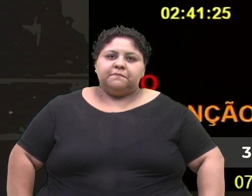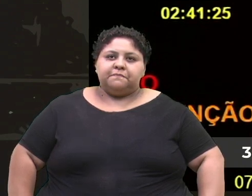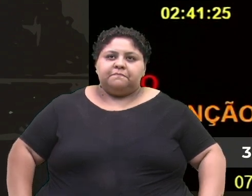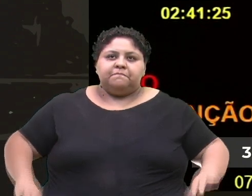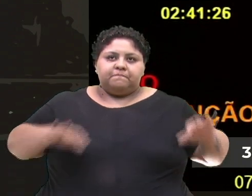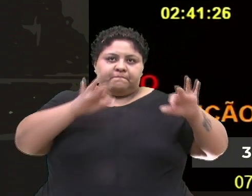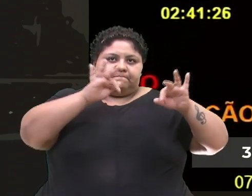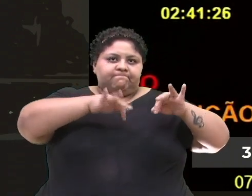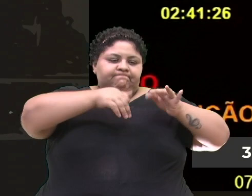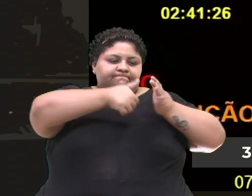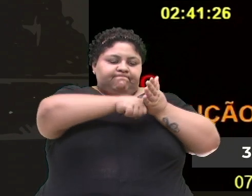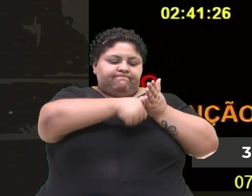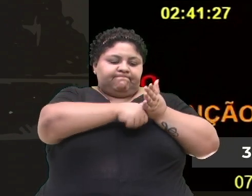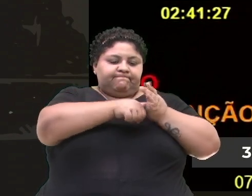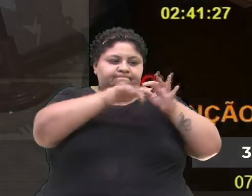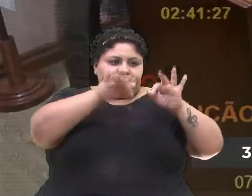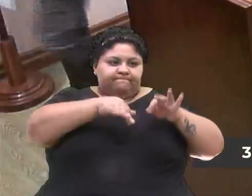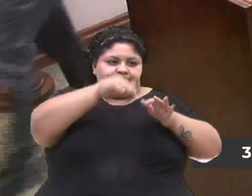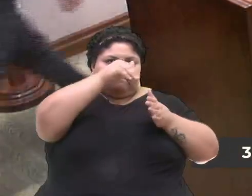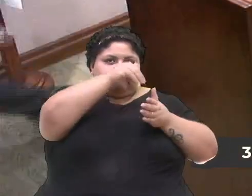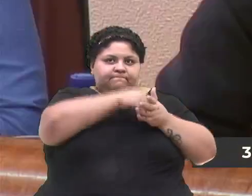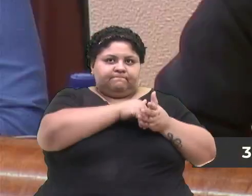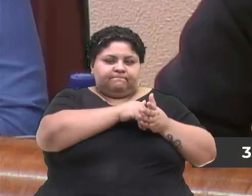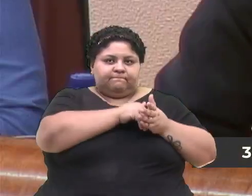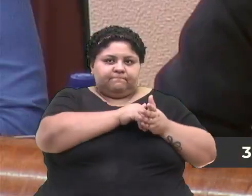Encerrado o registro dos votos, encerrada a votação.